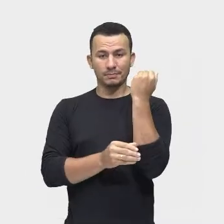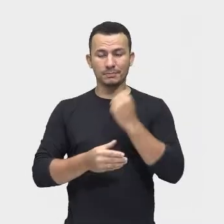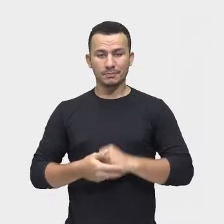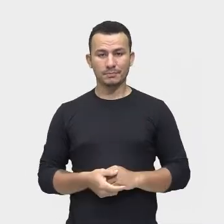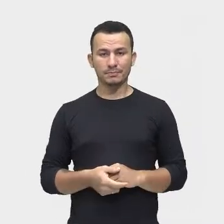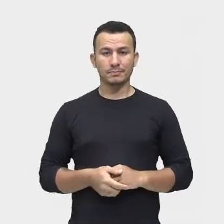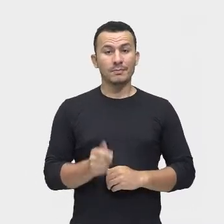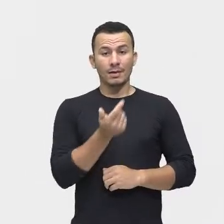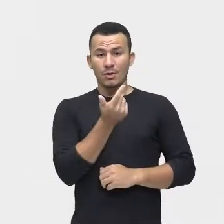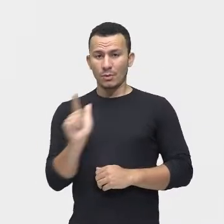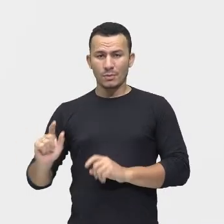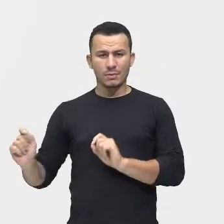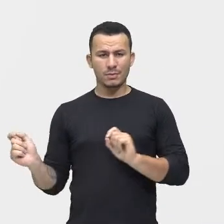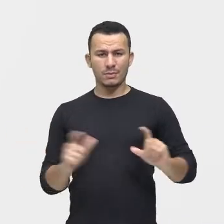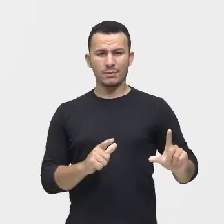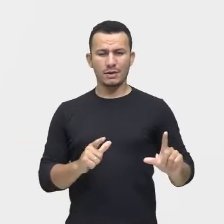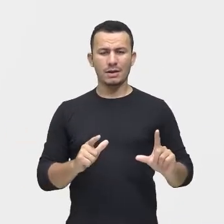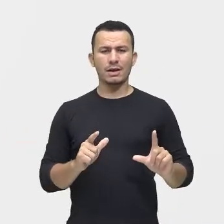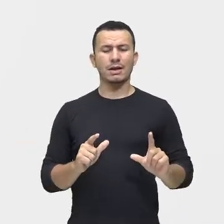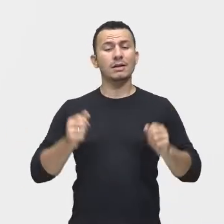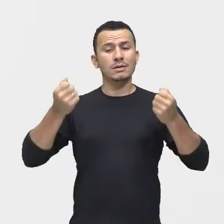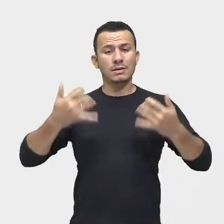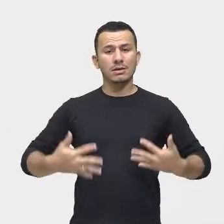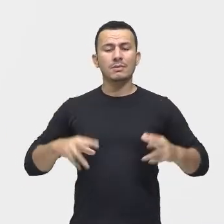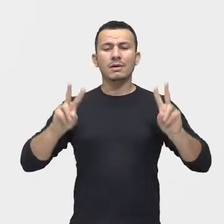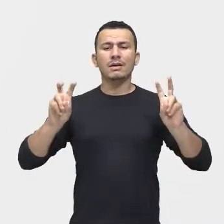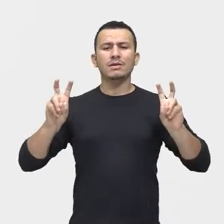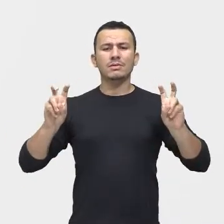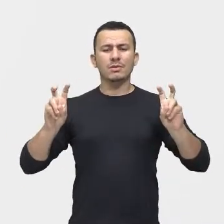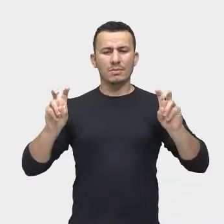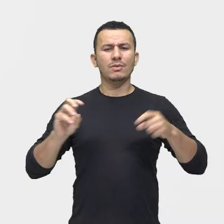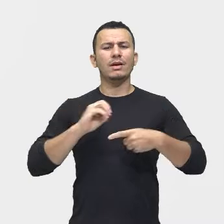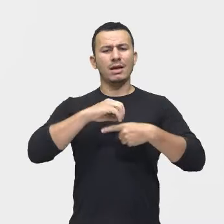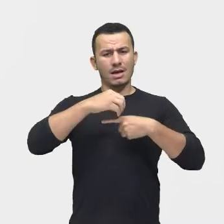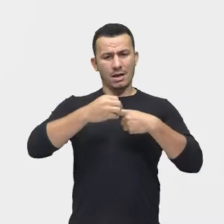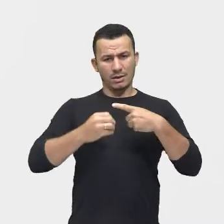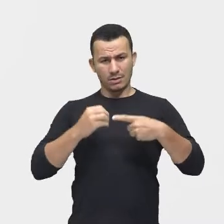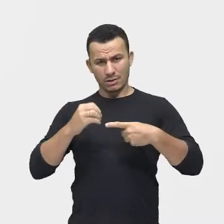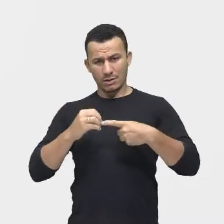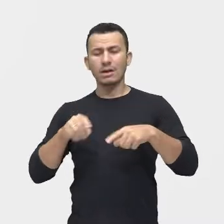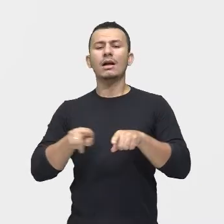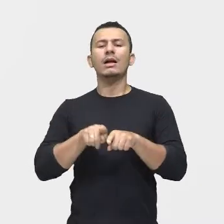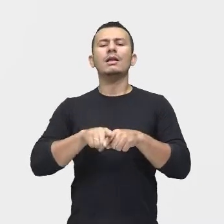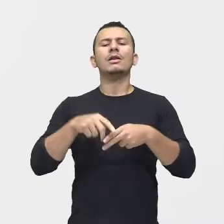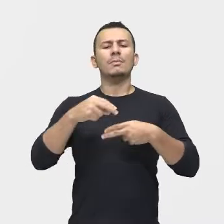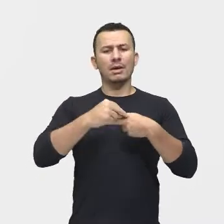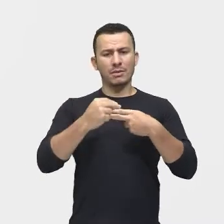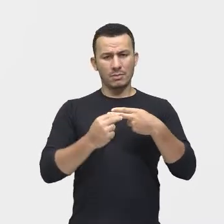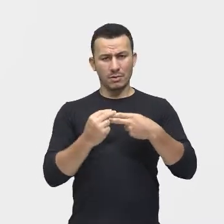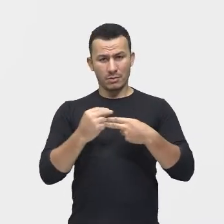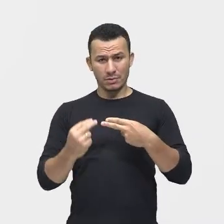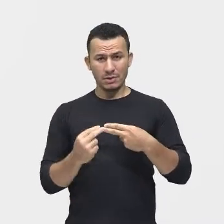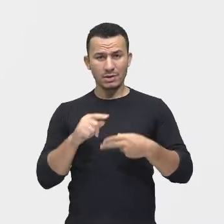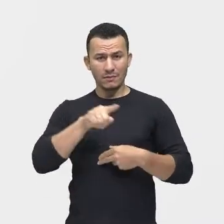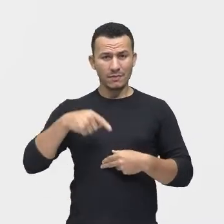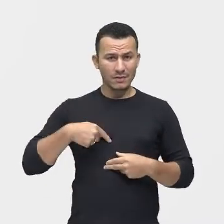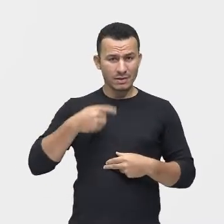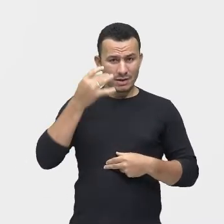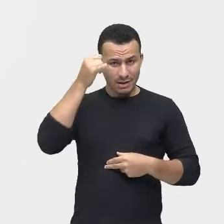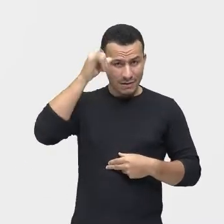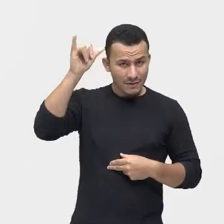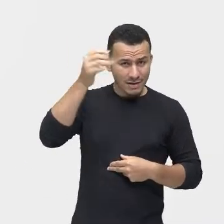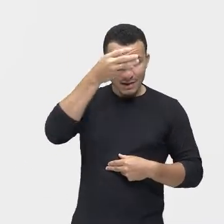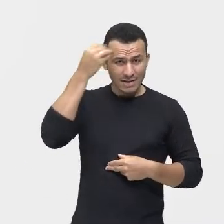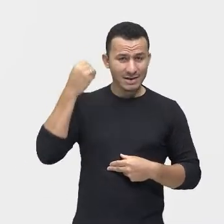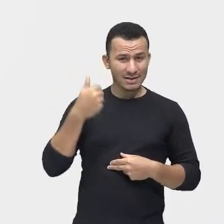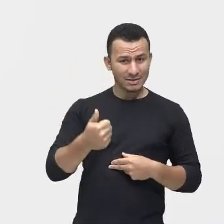nossa próxima cartela faz referência à actina e à miosina. Não esqueçam esse nome vai